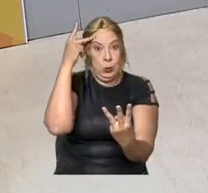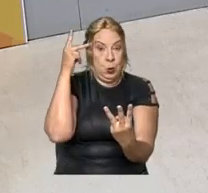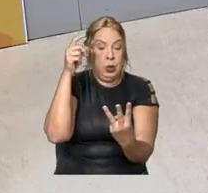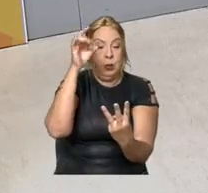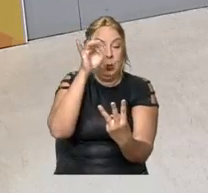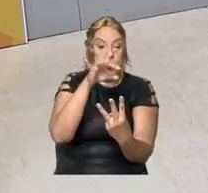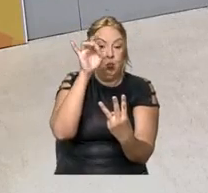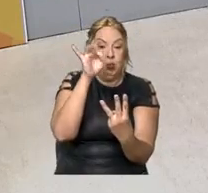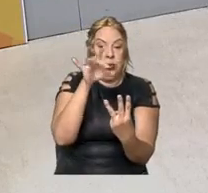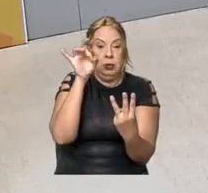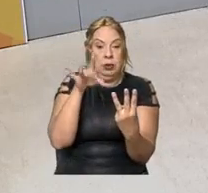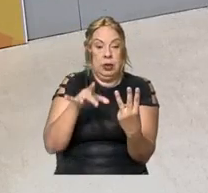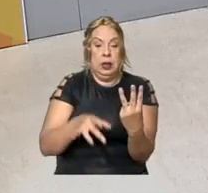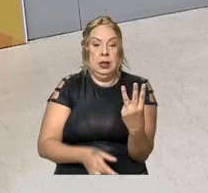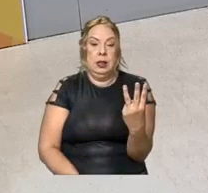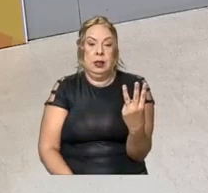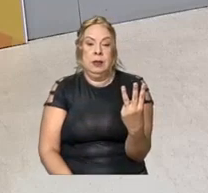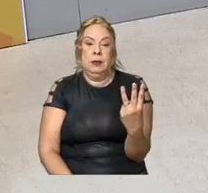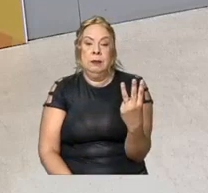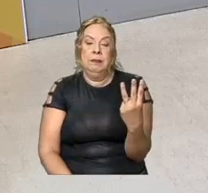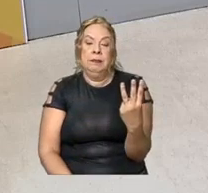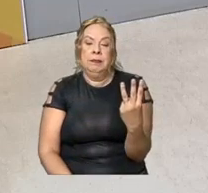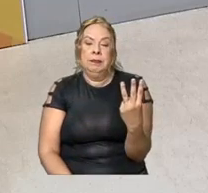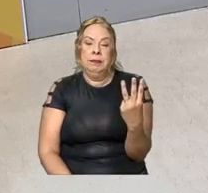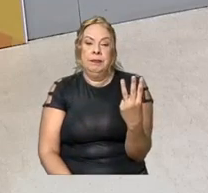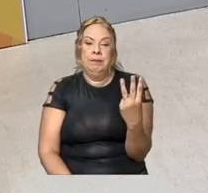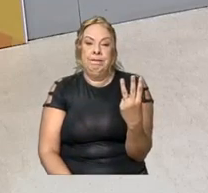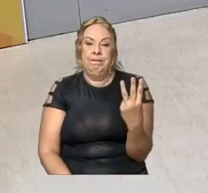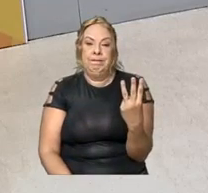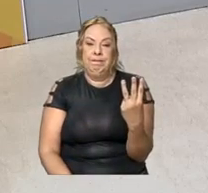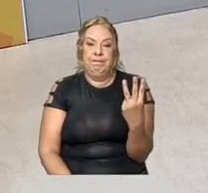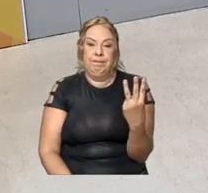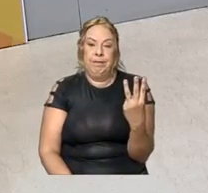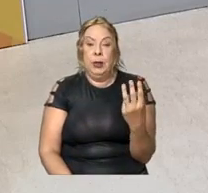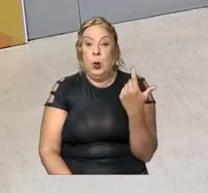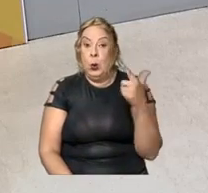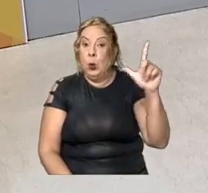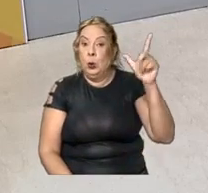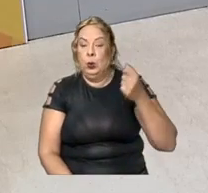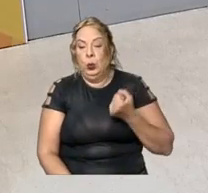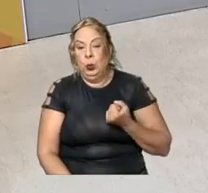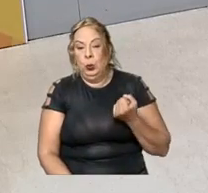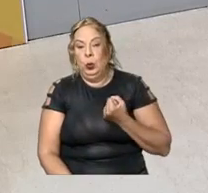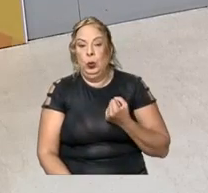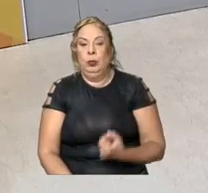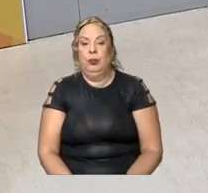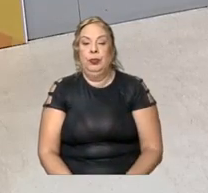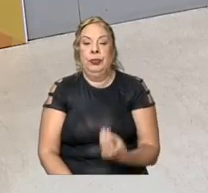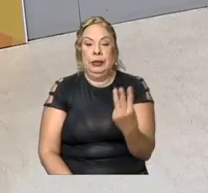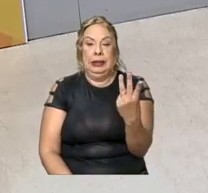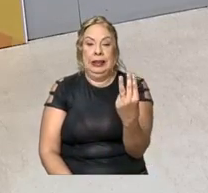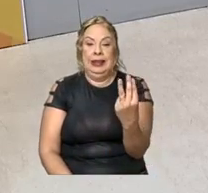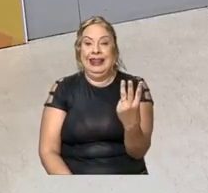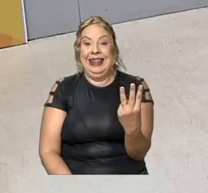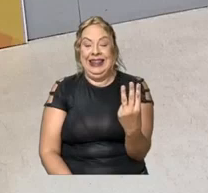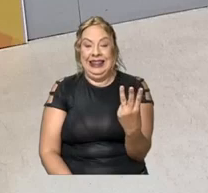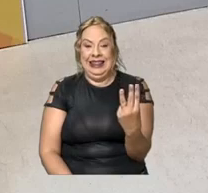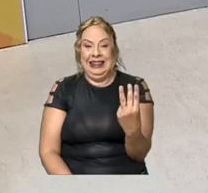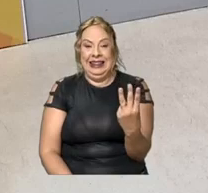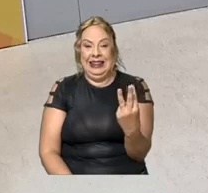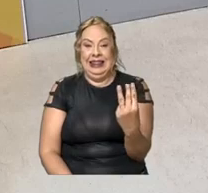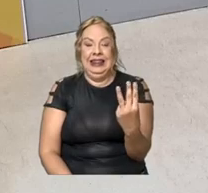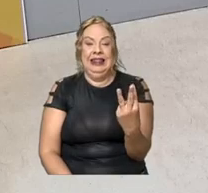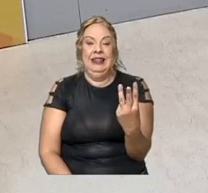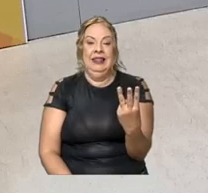Que isso, meu amigo, minha amiga. Número 3. Decide, número